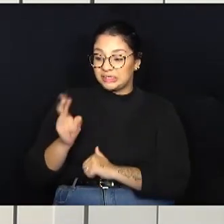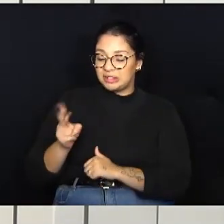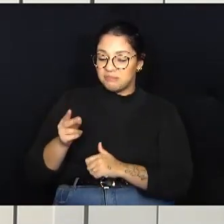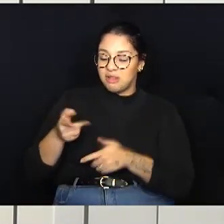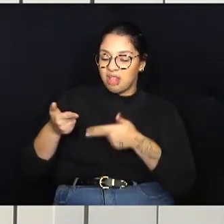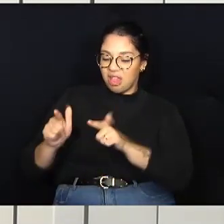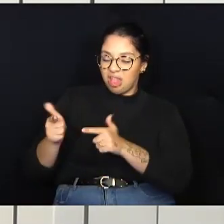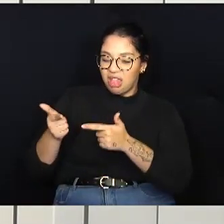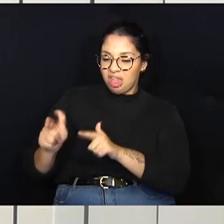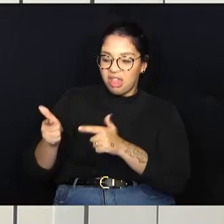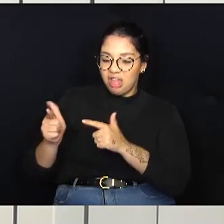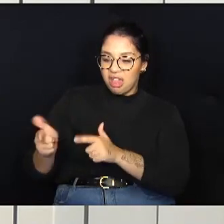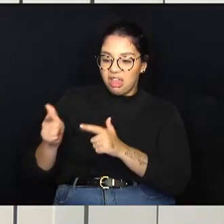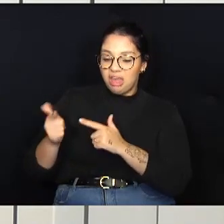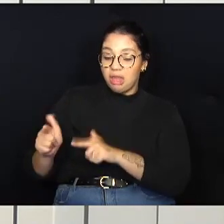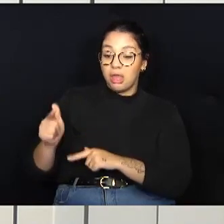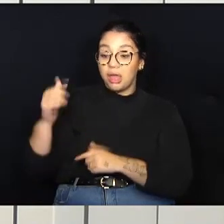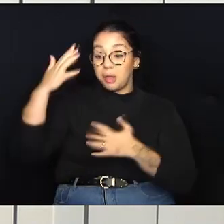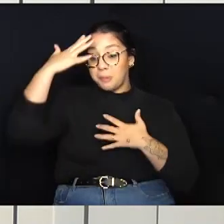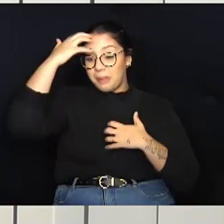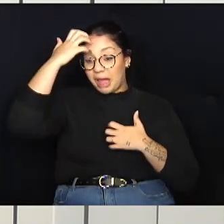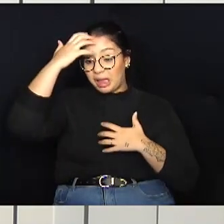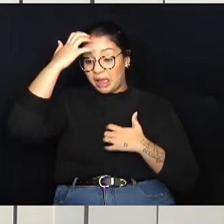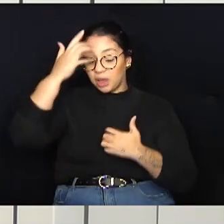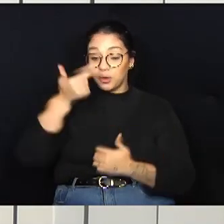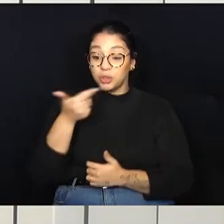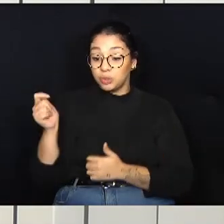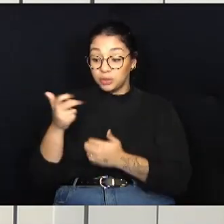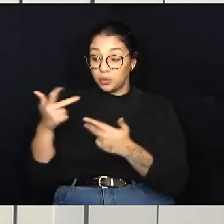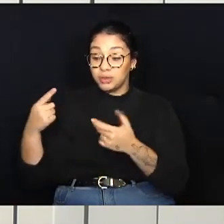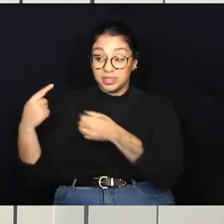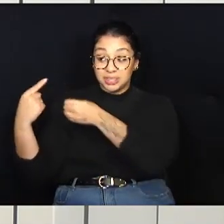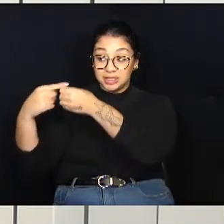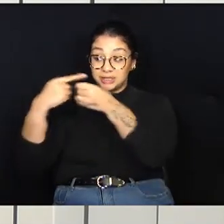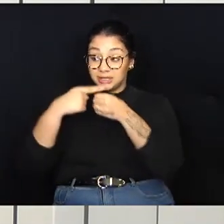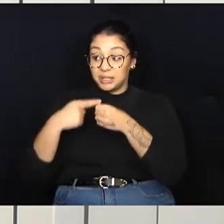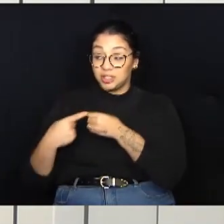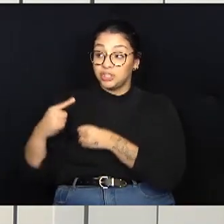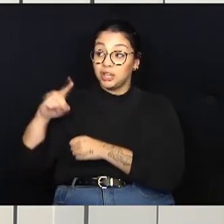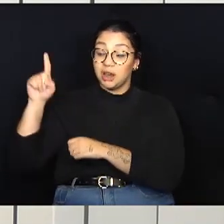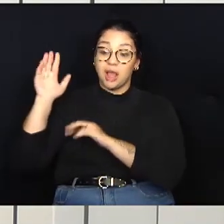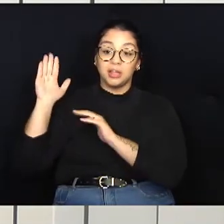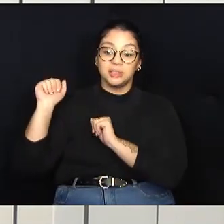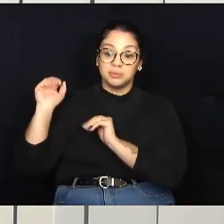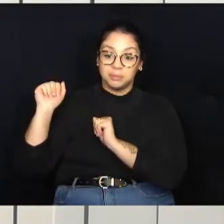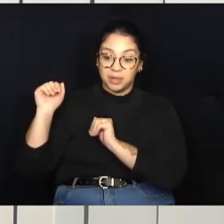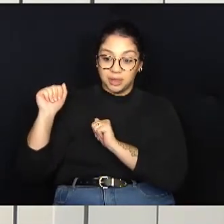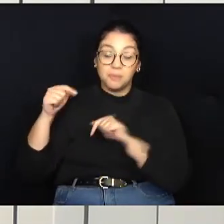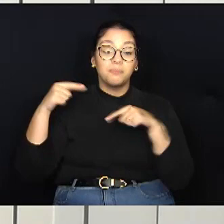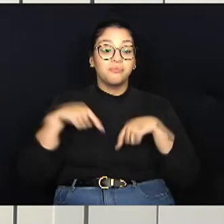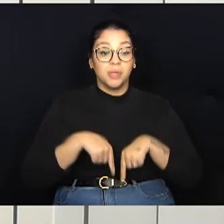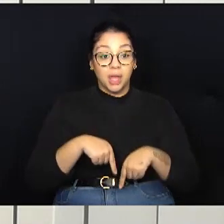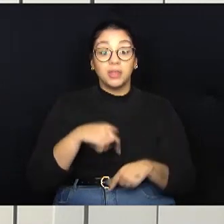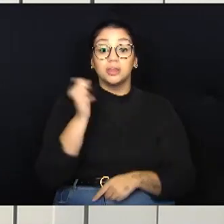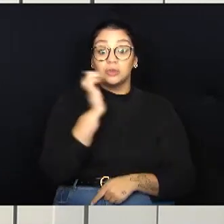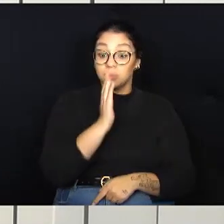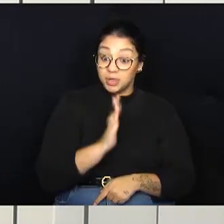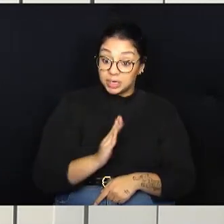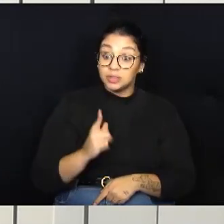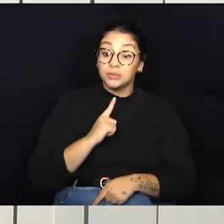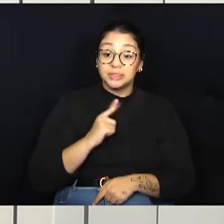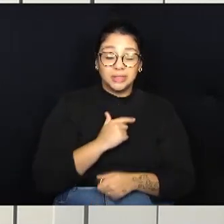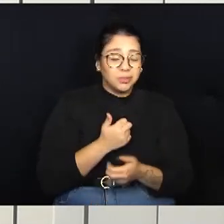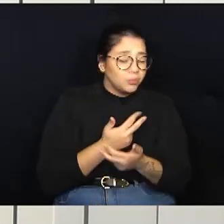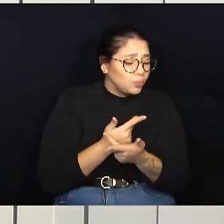macaco, entre outros insultos, em várias cidades da Espanha. Aqui no Brasil também existem milhares de casos que